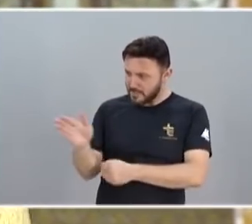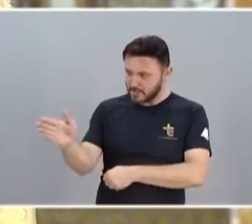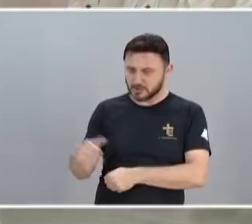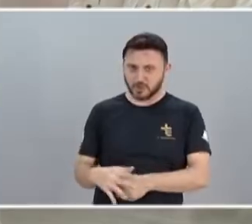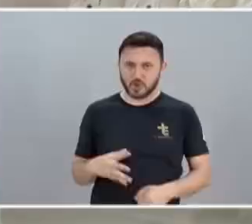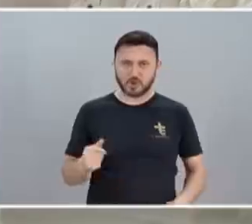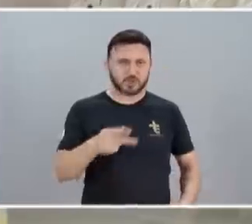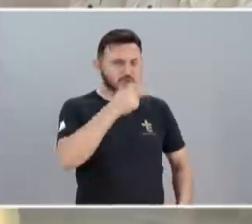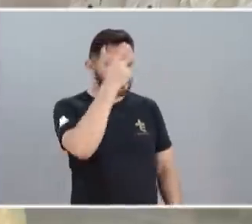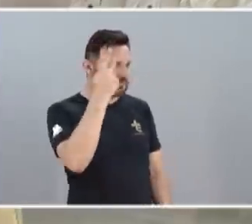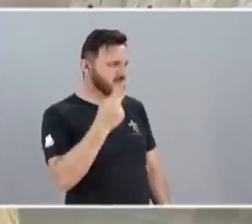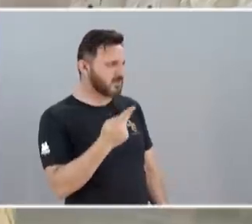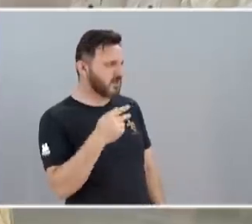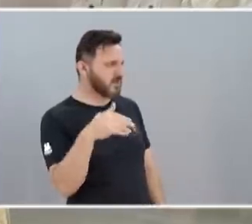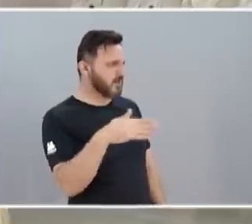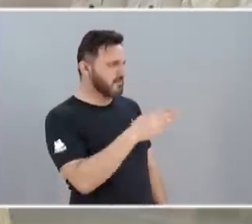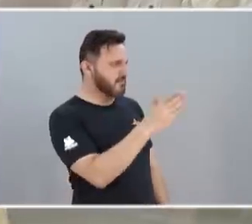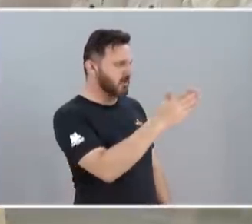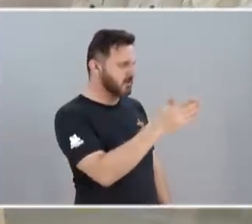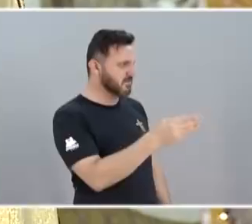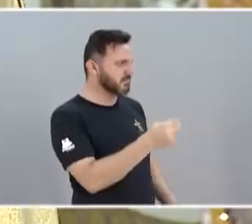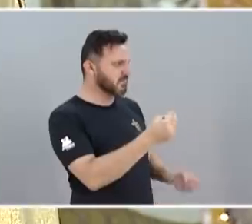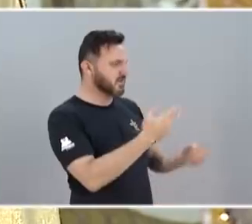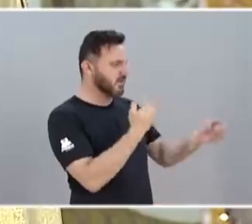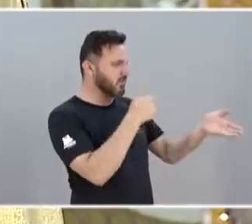mundo ficou olhando, para onde que vai esse peixe?